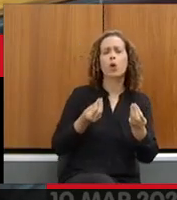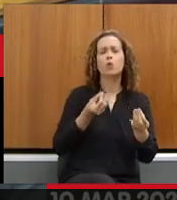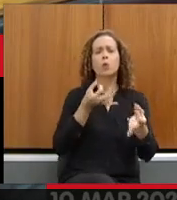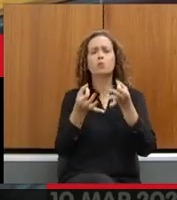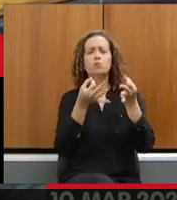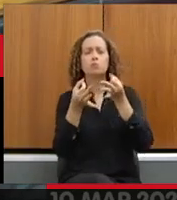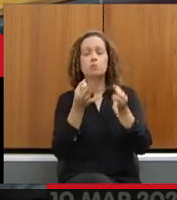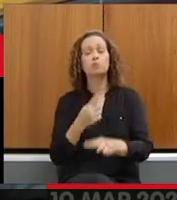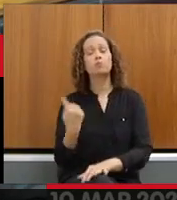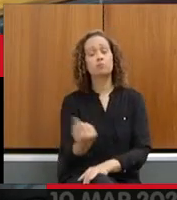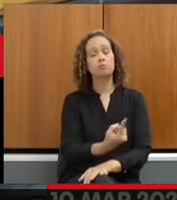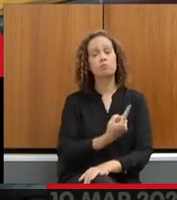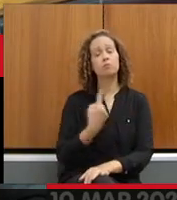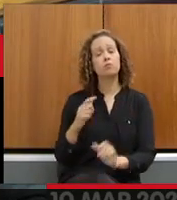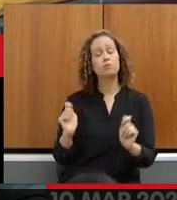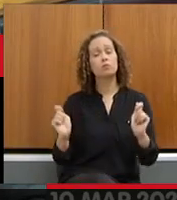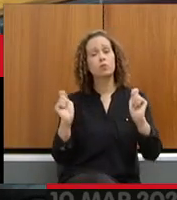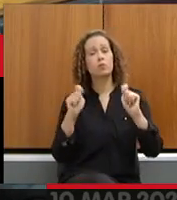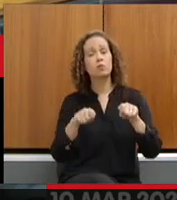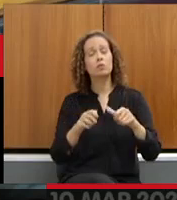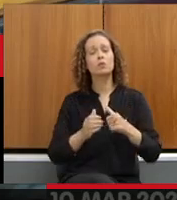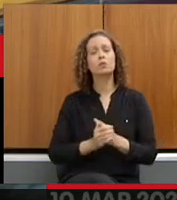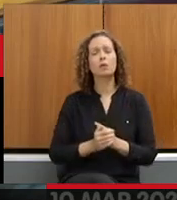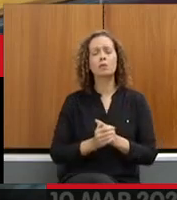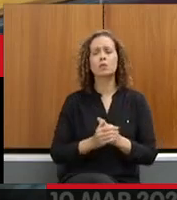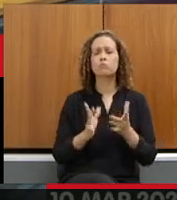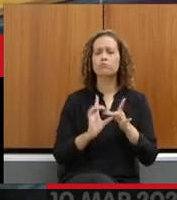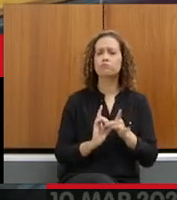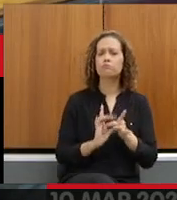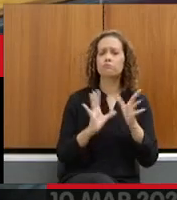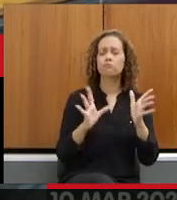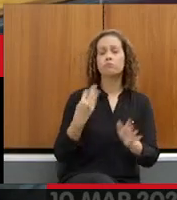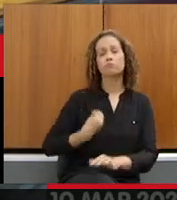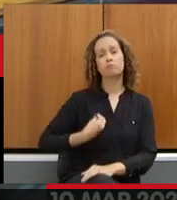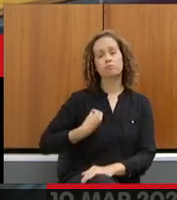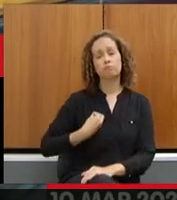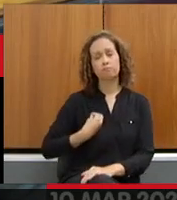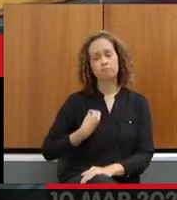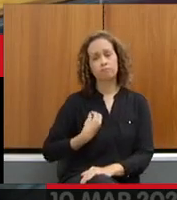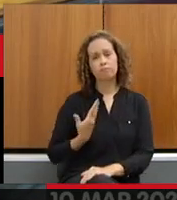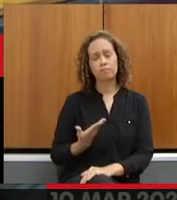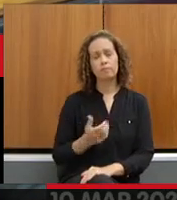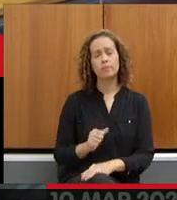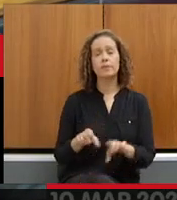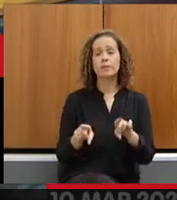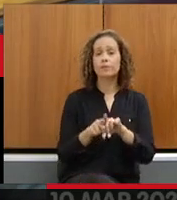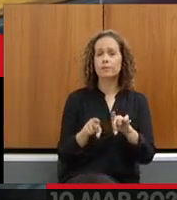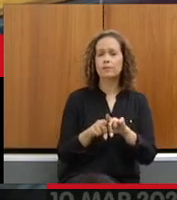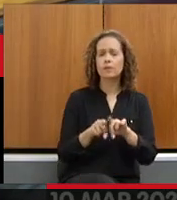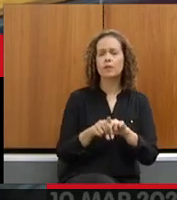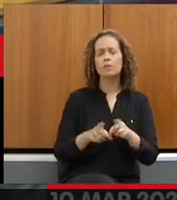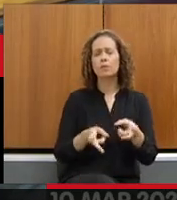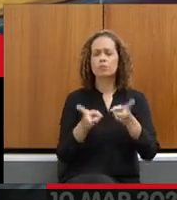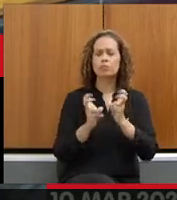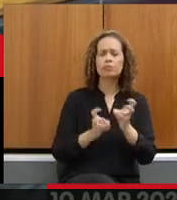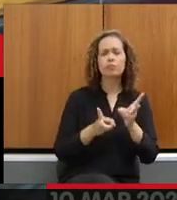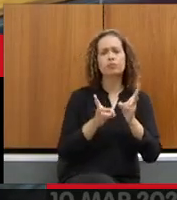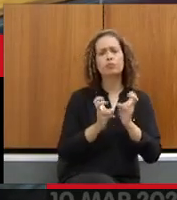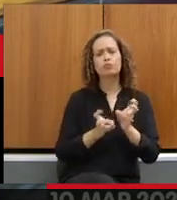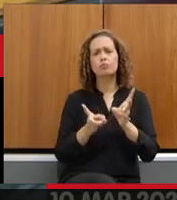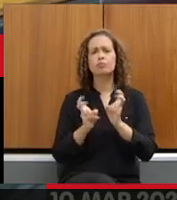para que a gente possa de forma eu diria democrática Presidente poder participar e tirar o máximo de proveito